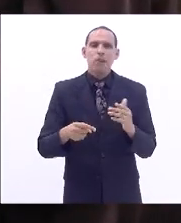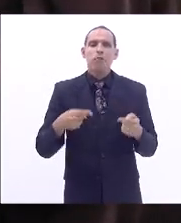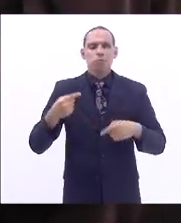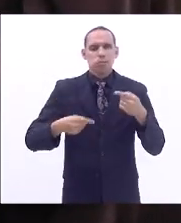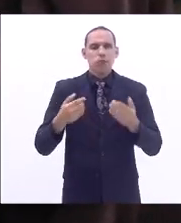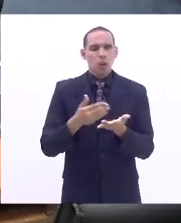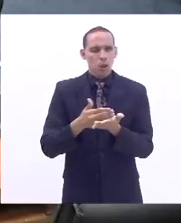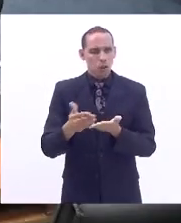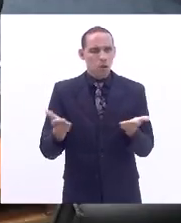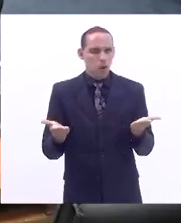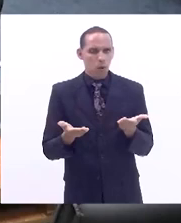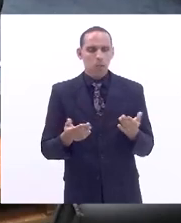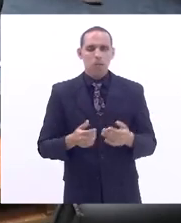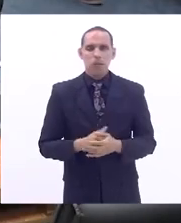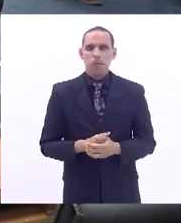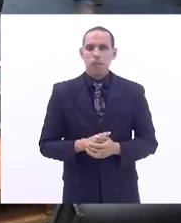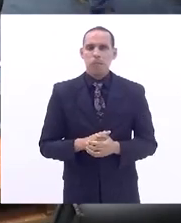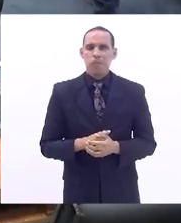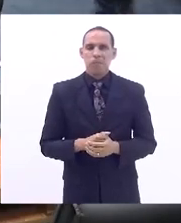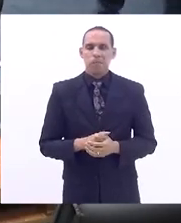começa hoje aqui ó